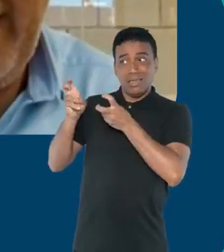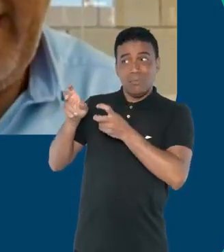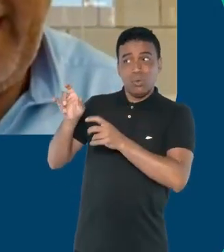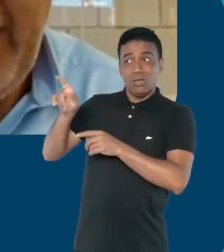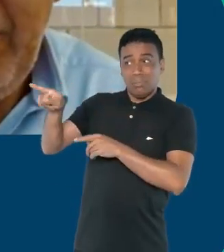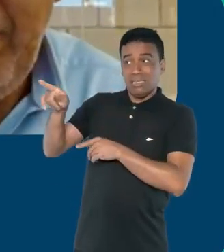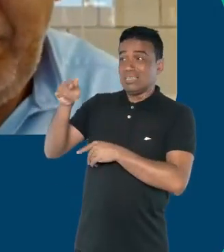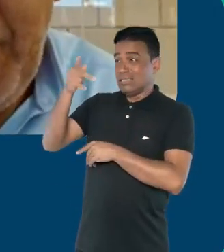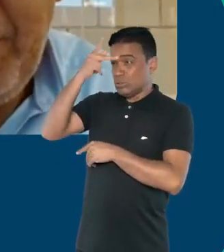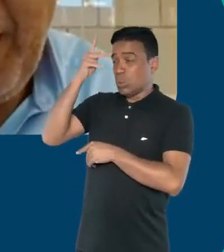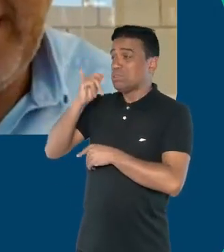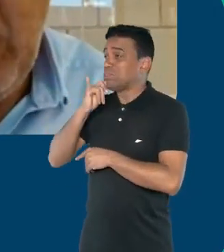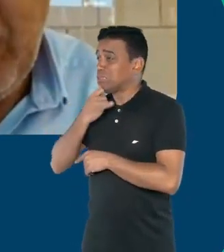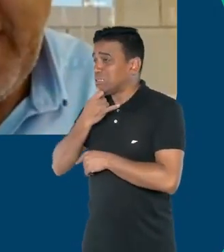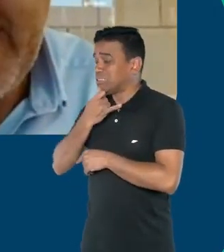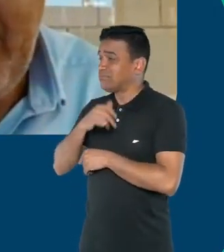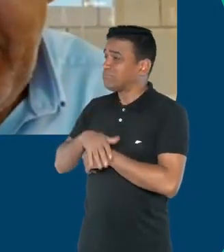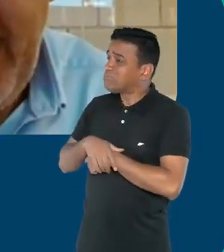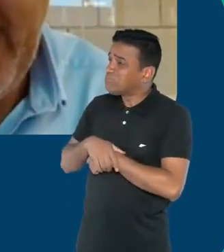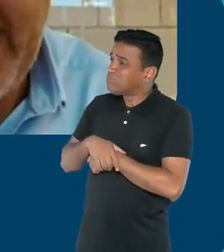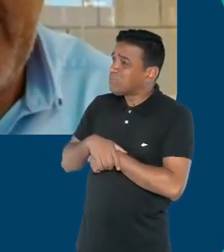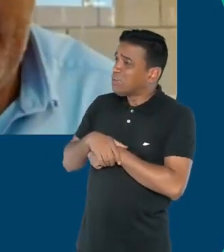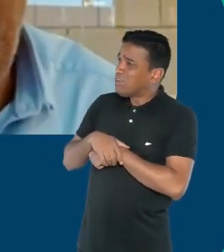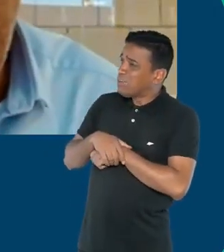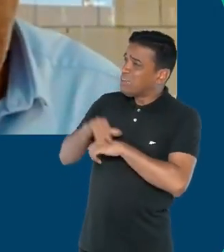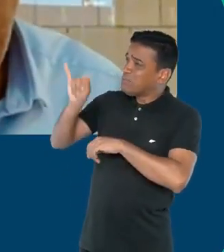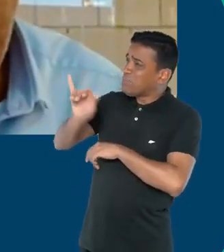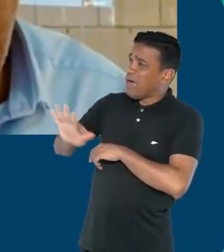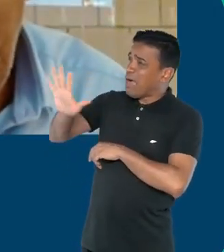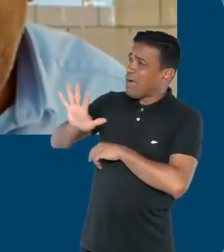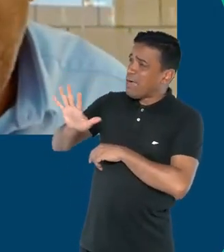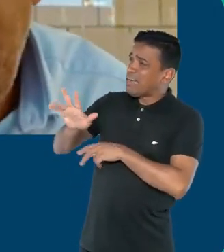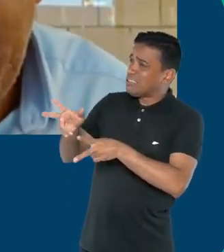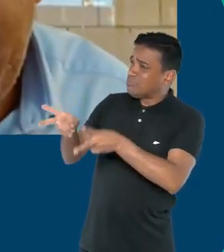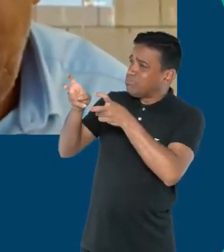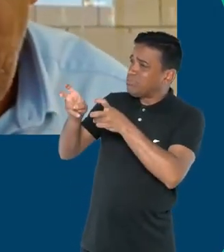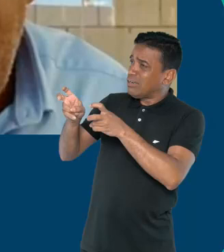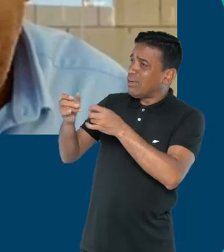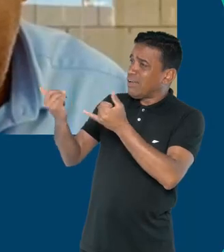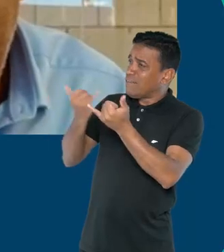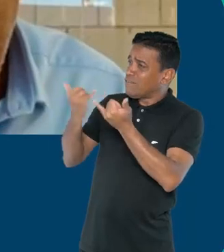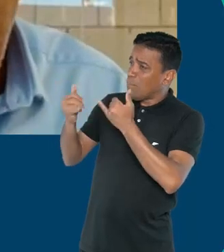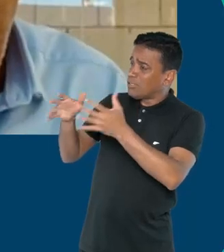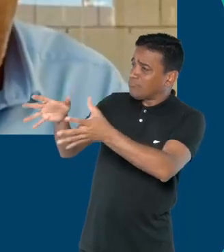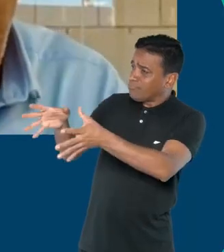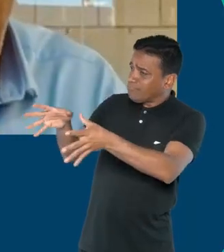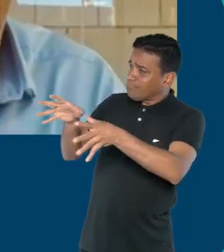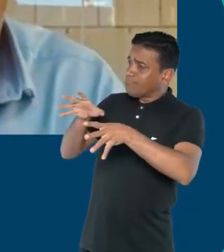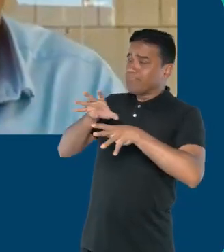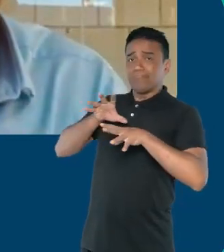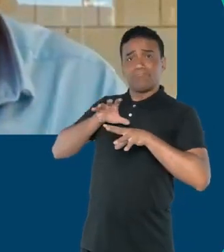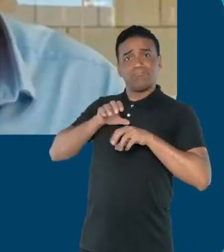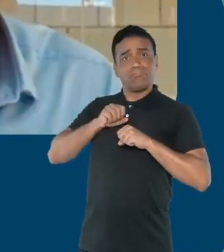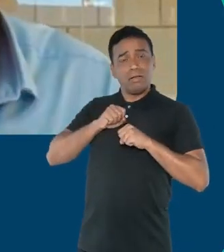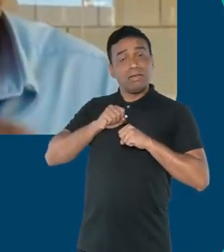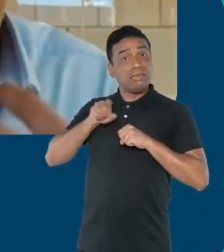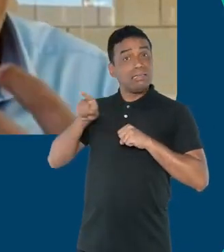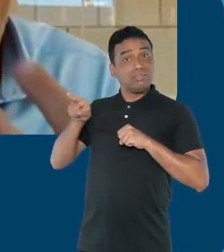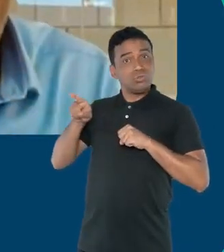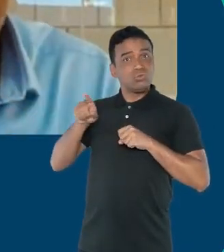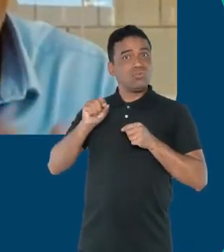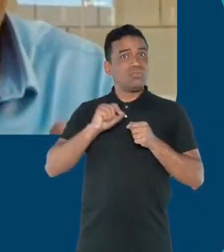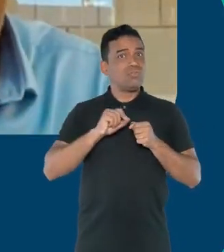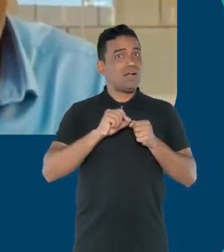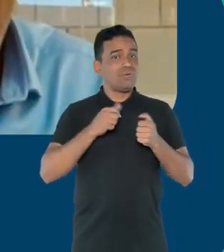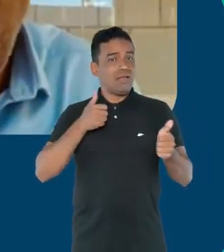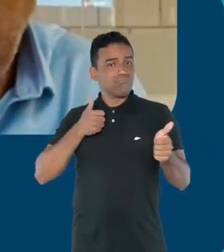receber aquela impressão, eu vou receber essa informação, né? E isso vai